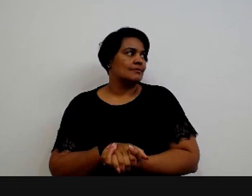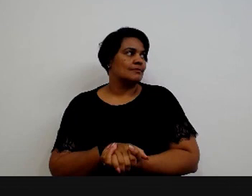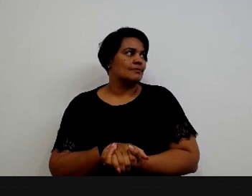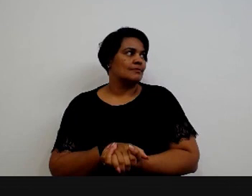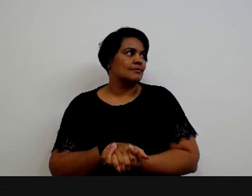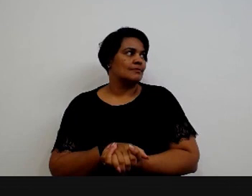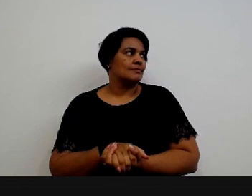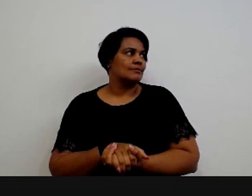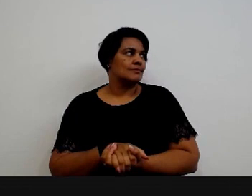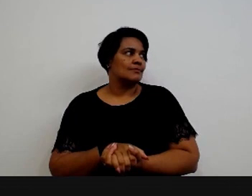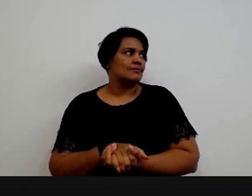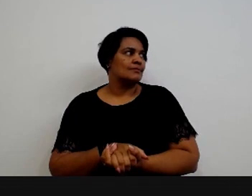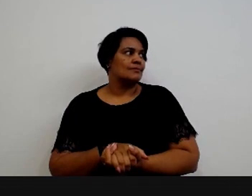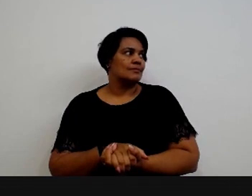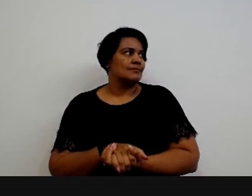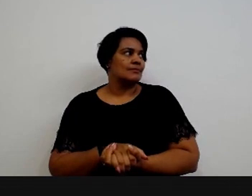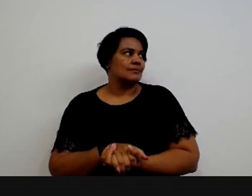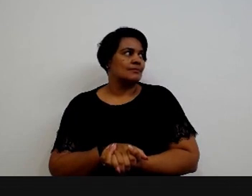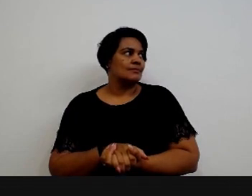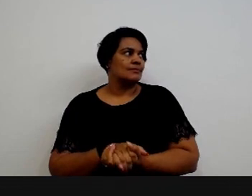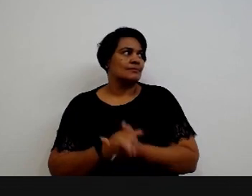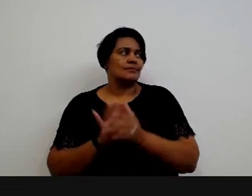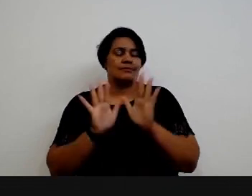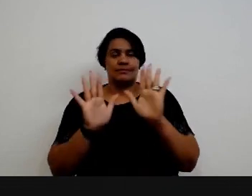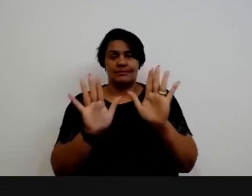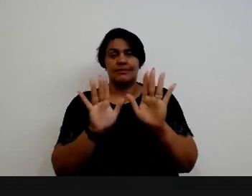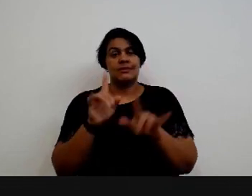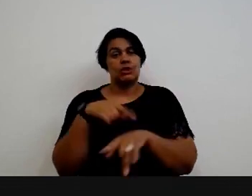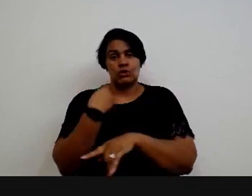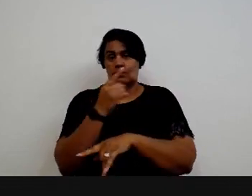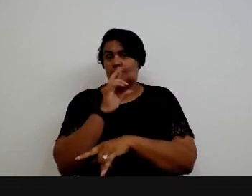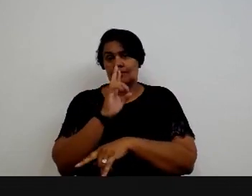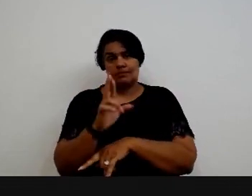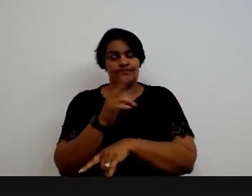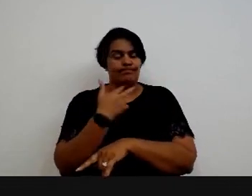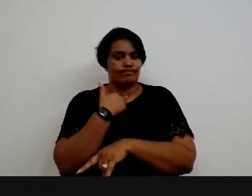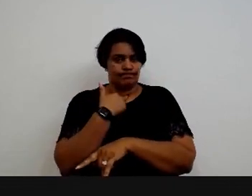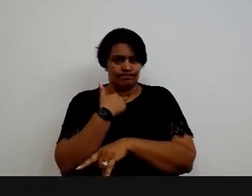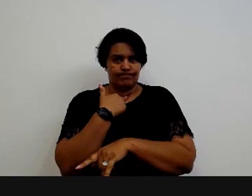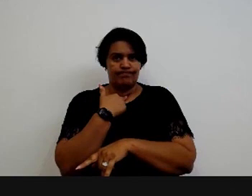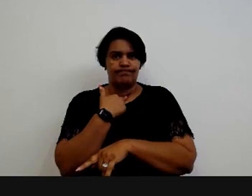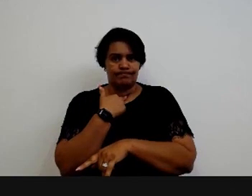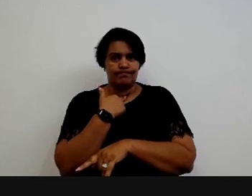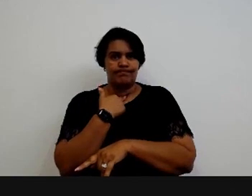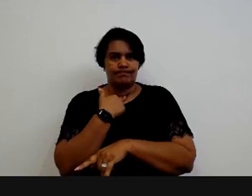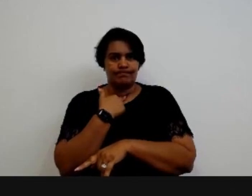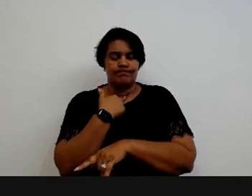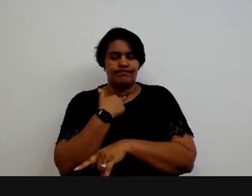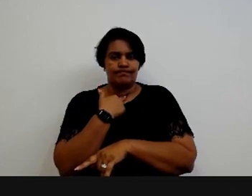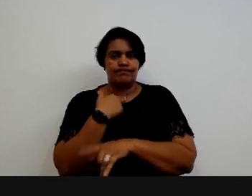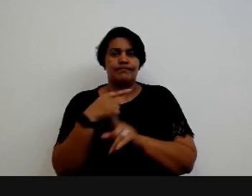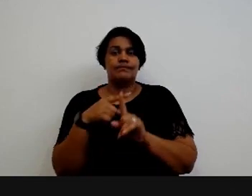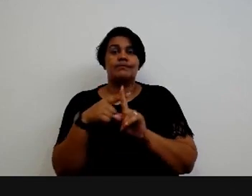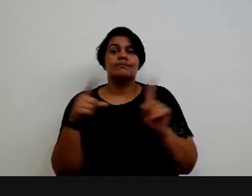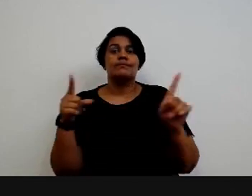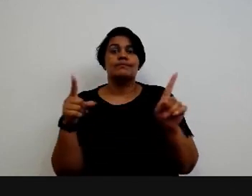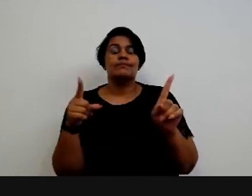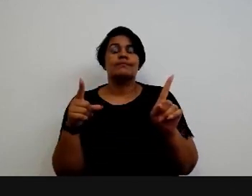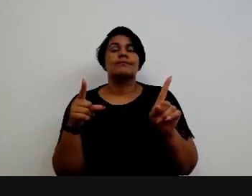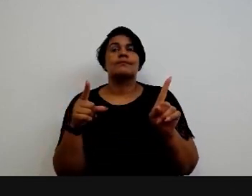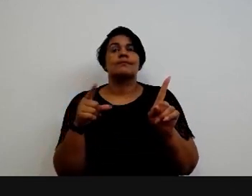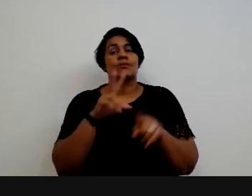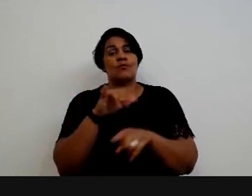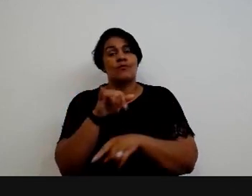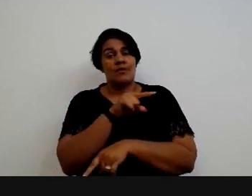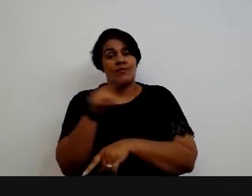né, vai ficar, não para nós respondermos agora, porque o tempo realmente já extrapolou,